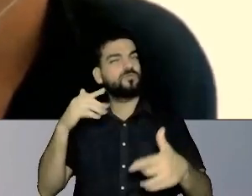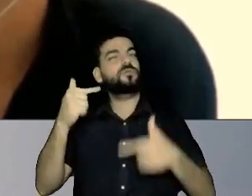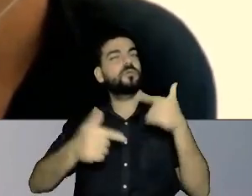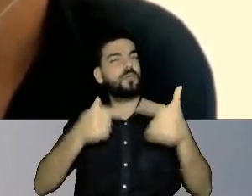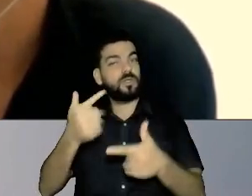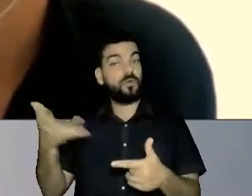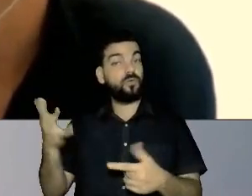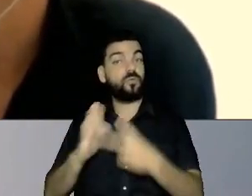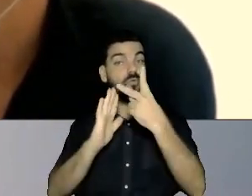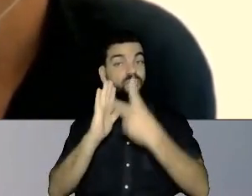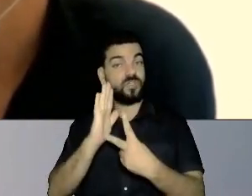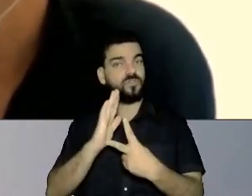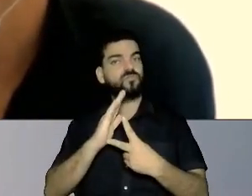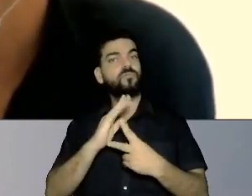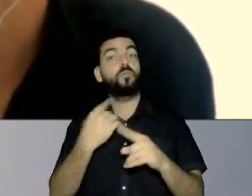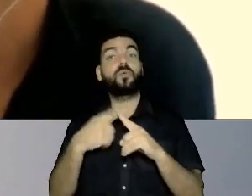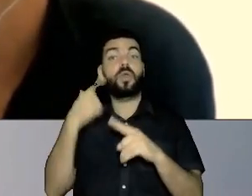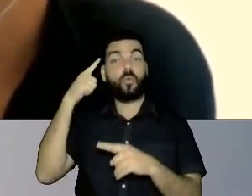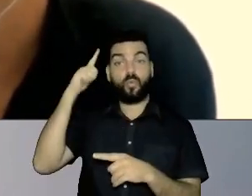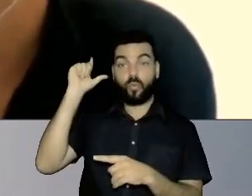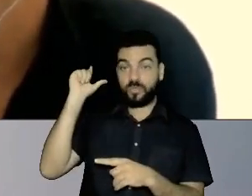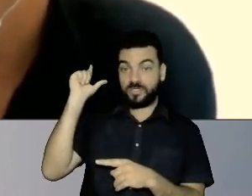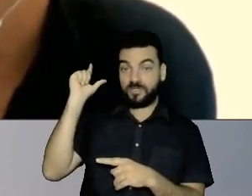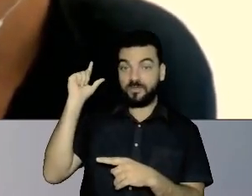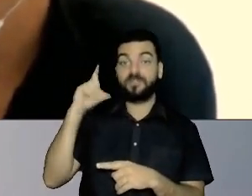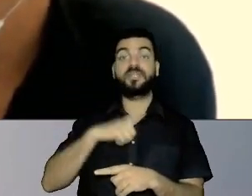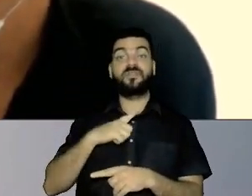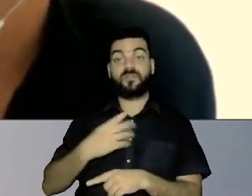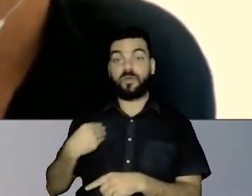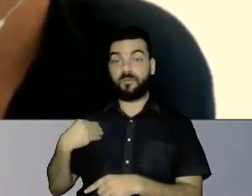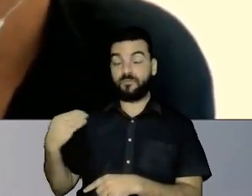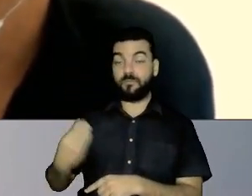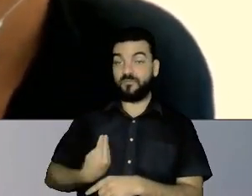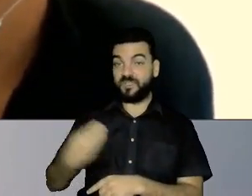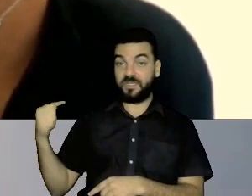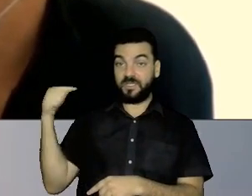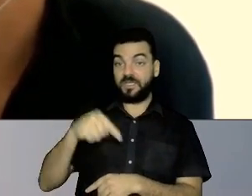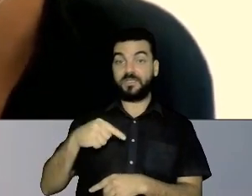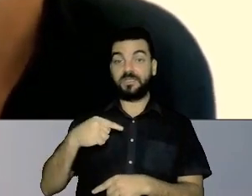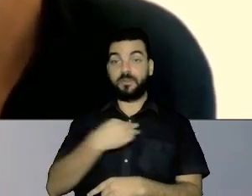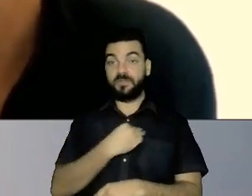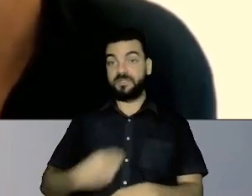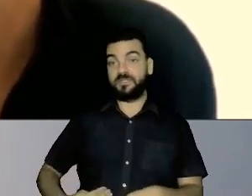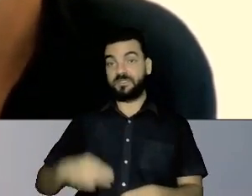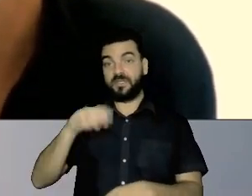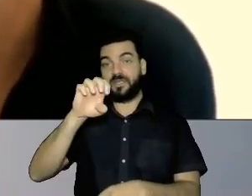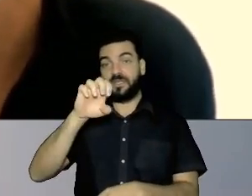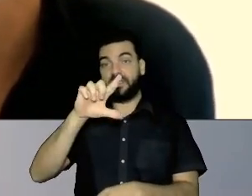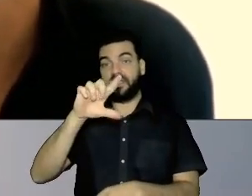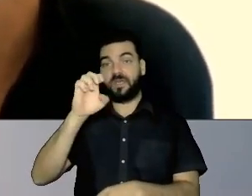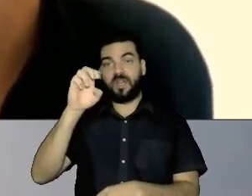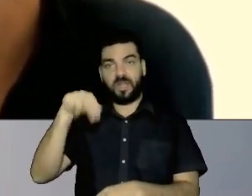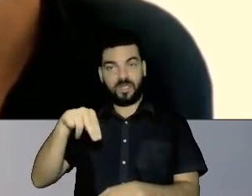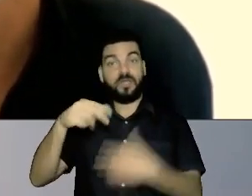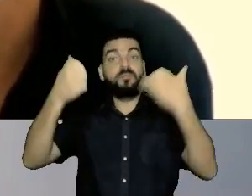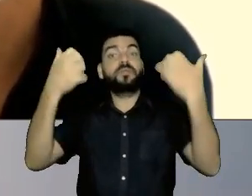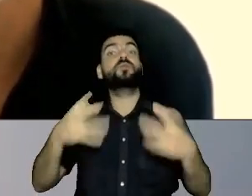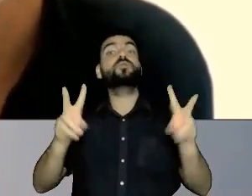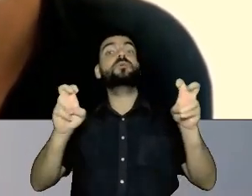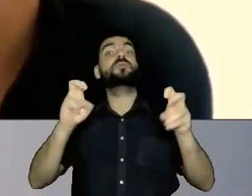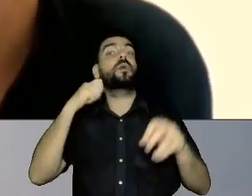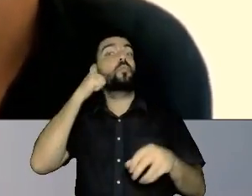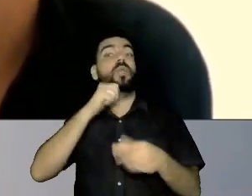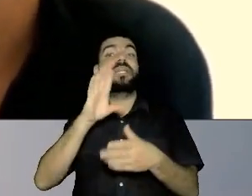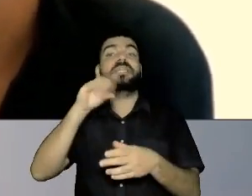projeto. Ontem tivemos a ilustre presença da ministra Ellen Grace, tratando da mulher na magistratura,